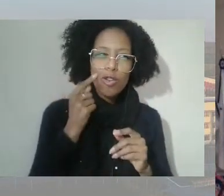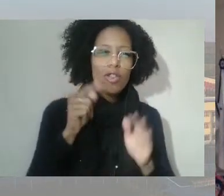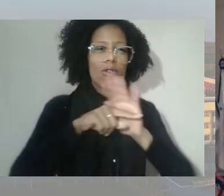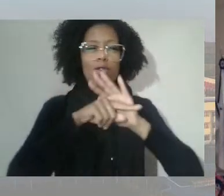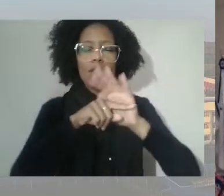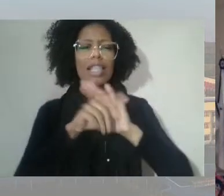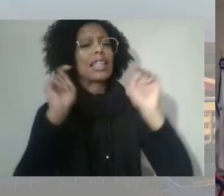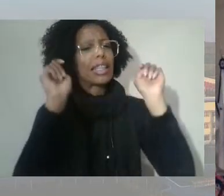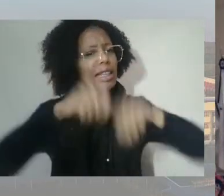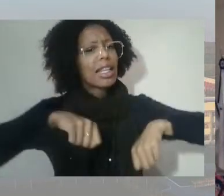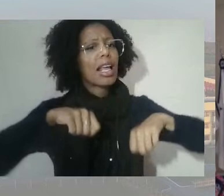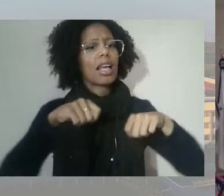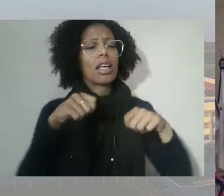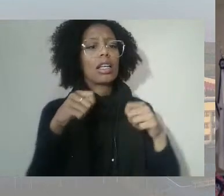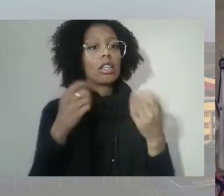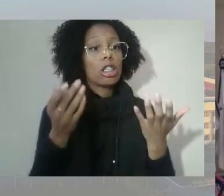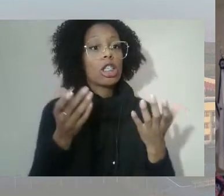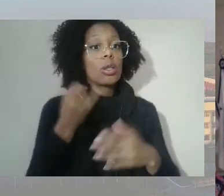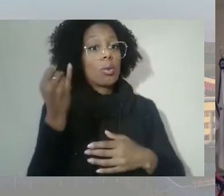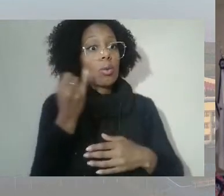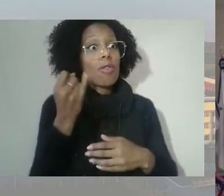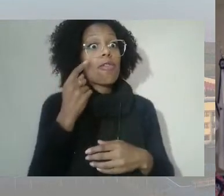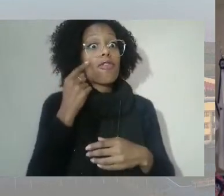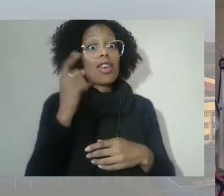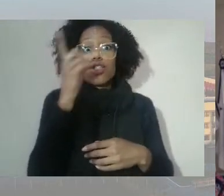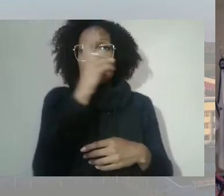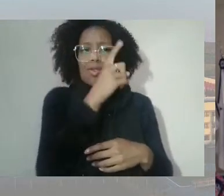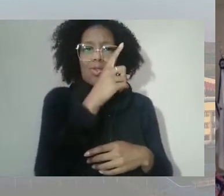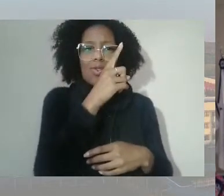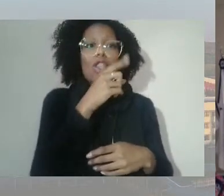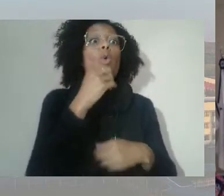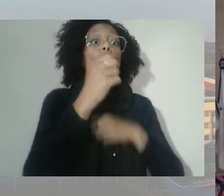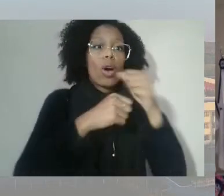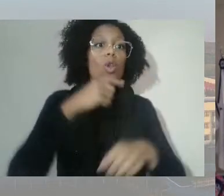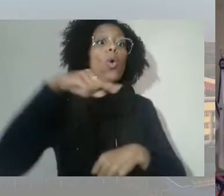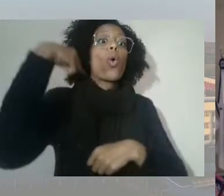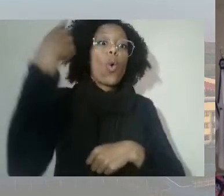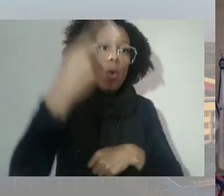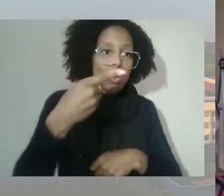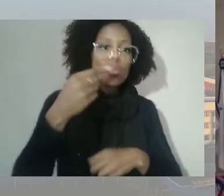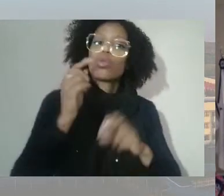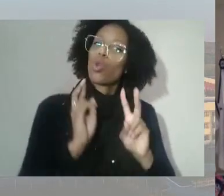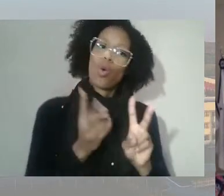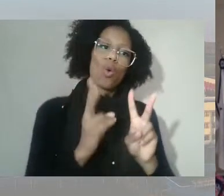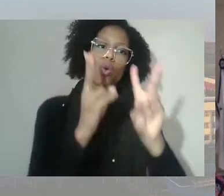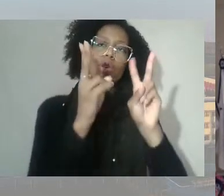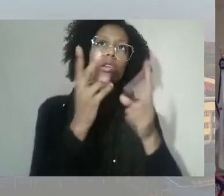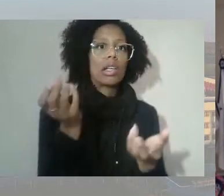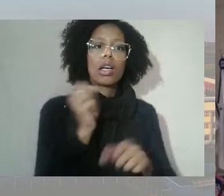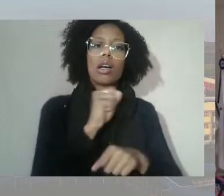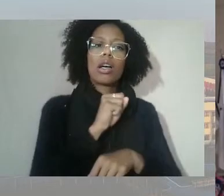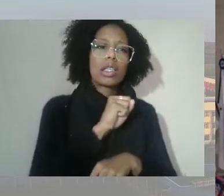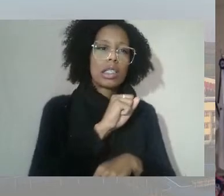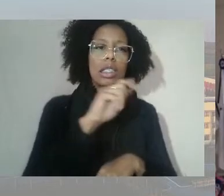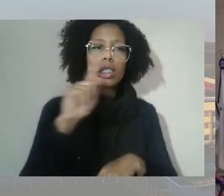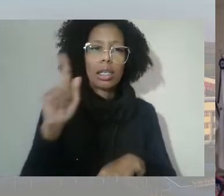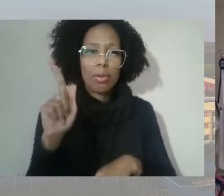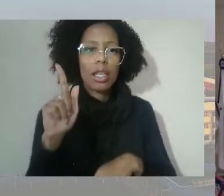dá. Então, acho que fica esse desafio também para os próximos anos, né? Para os demais. Né? São Gabriel, os que nunca assediaram.